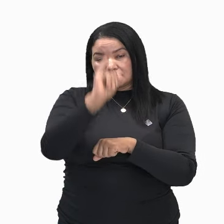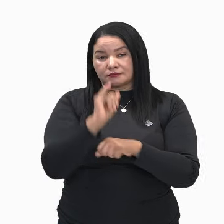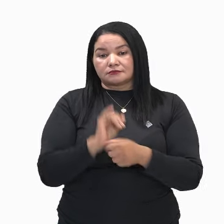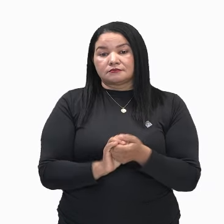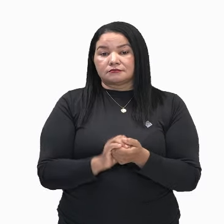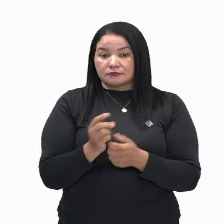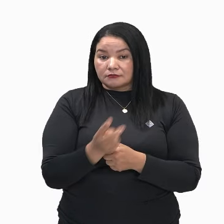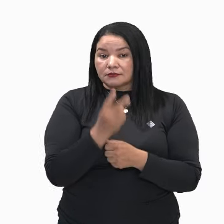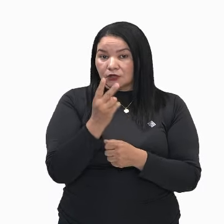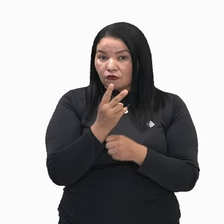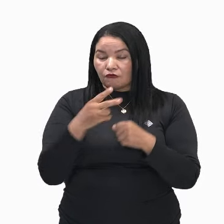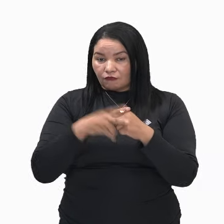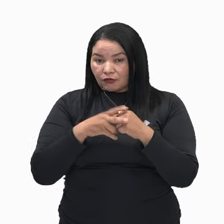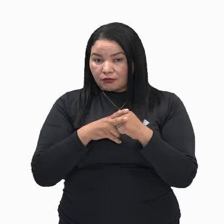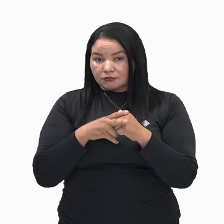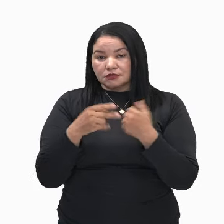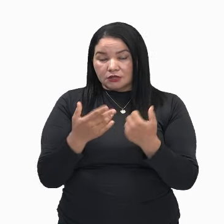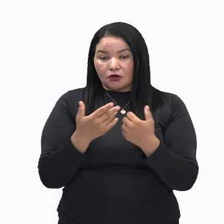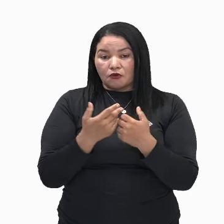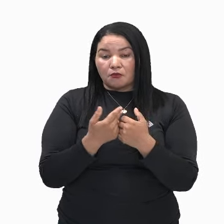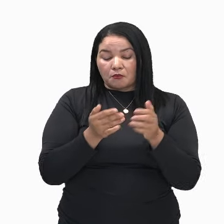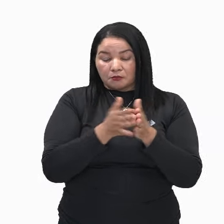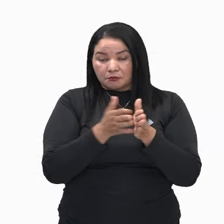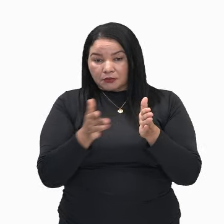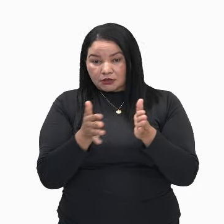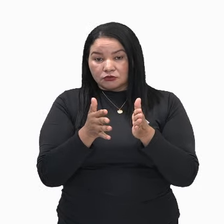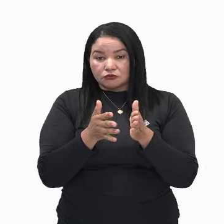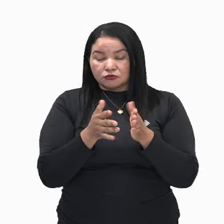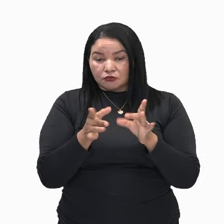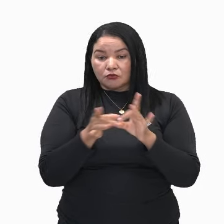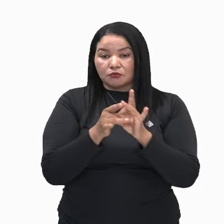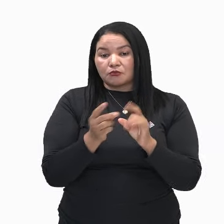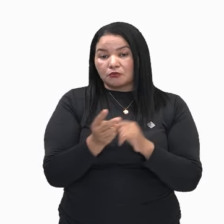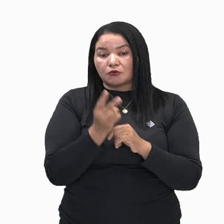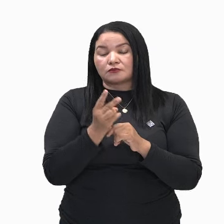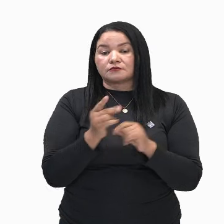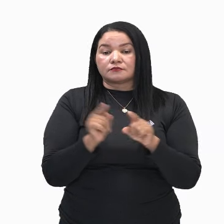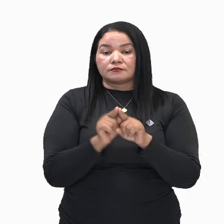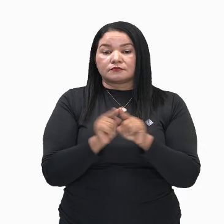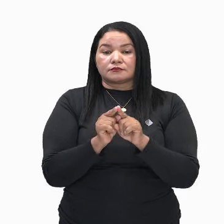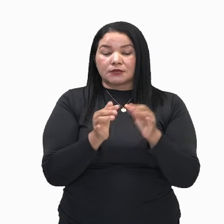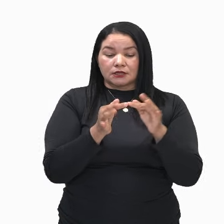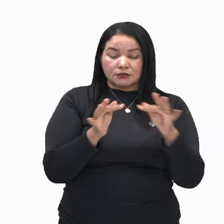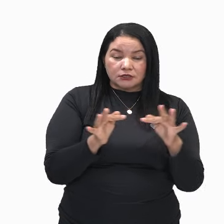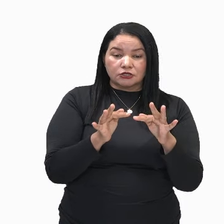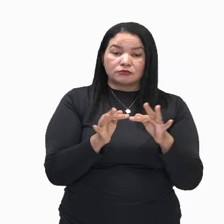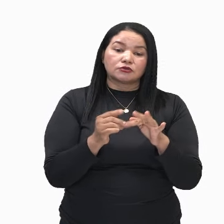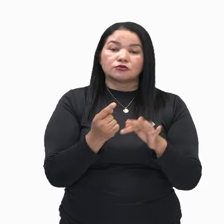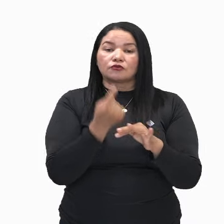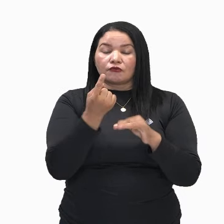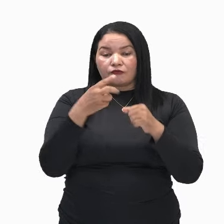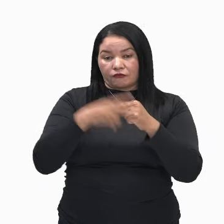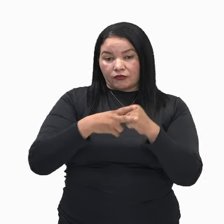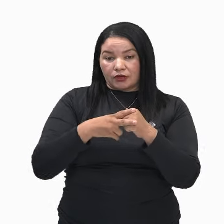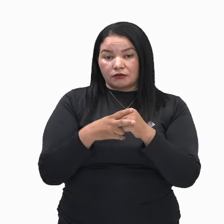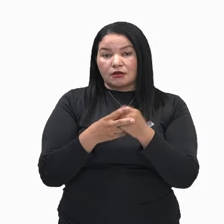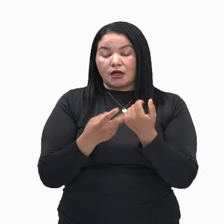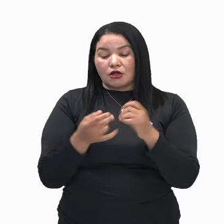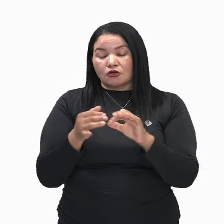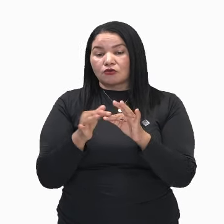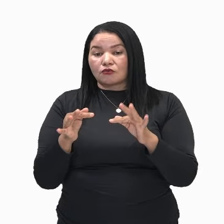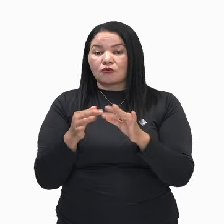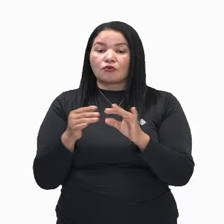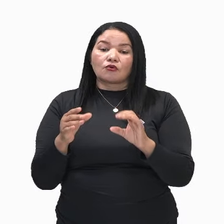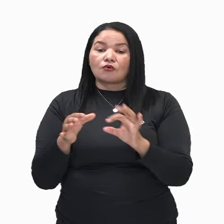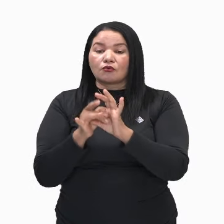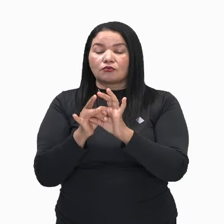verbos, por isso um período composto. Período simples, eu tenho um verbo, uma oração. Períodos compostos, dois verbos,